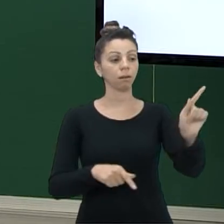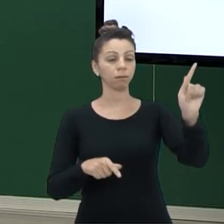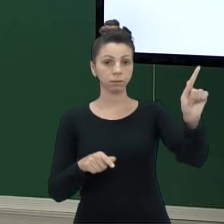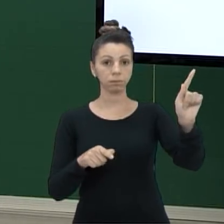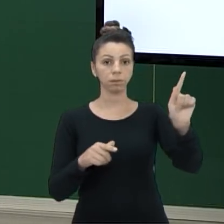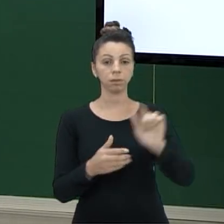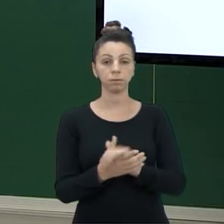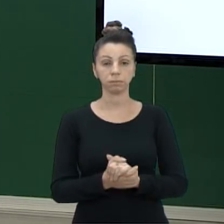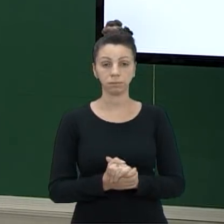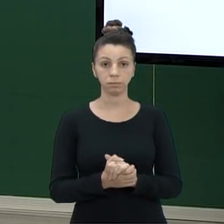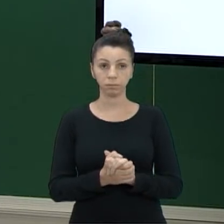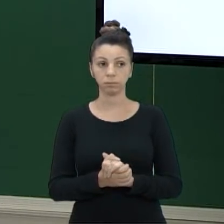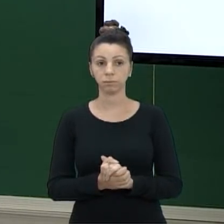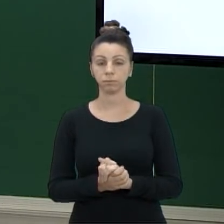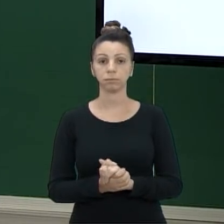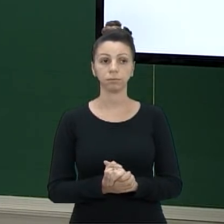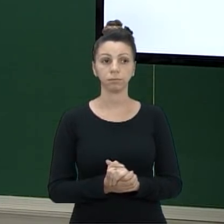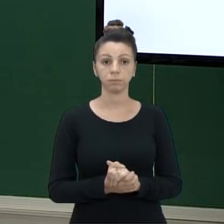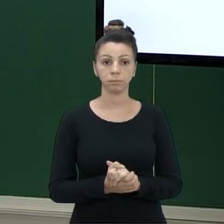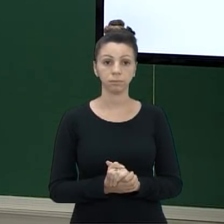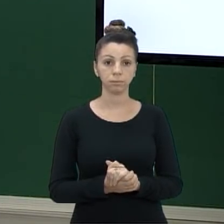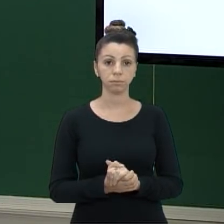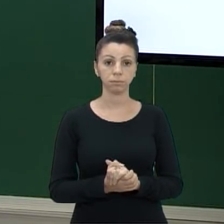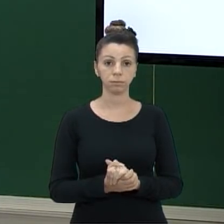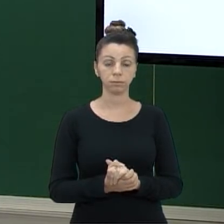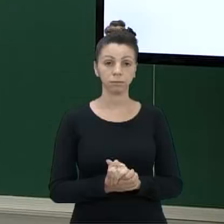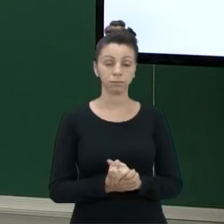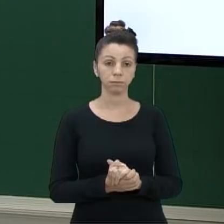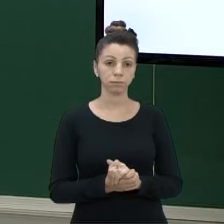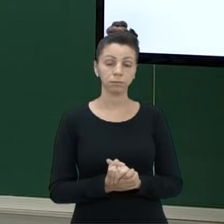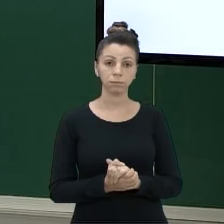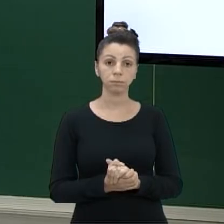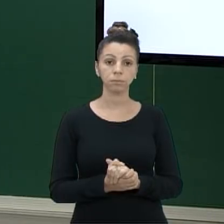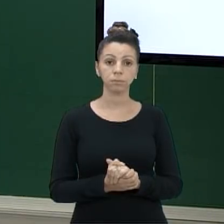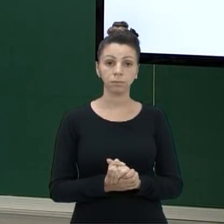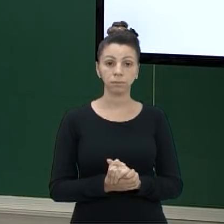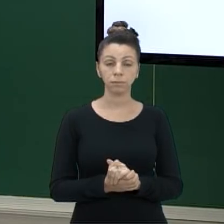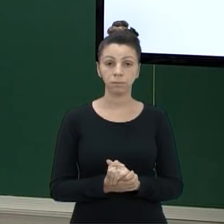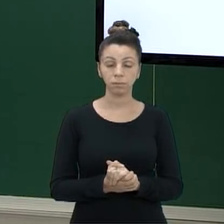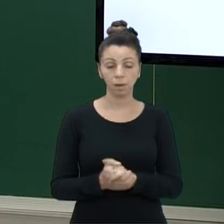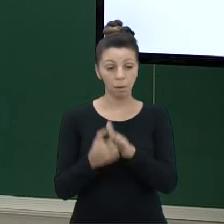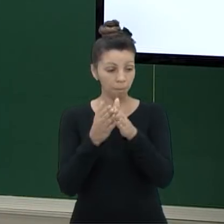nova tabela que eu passei na aula de hoje. Ainda teria ali as miligramas, professor. É